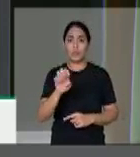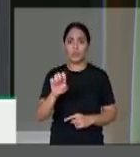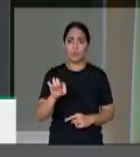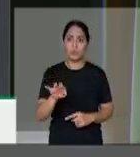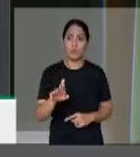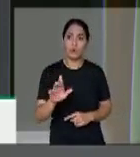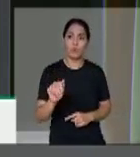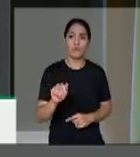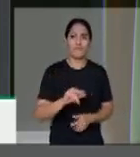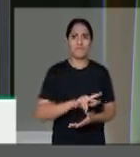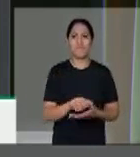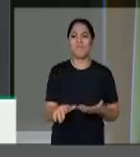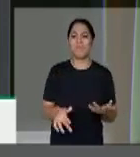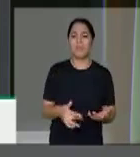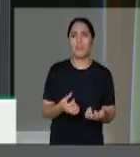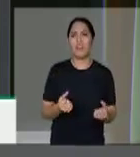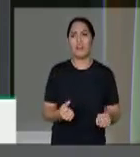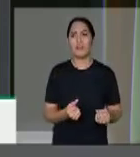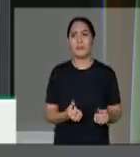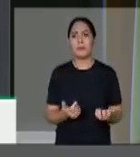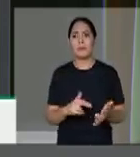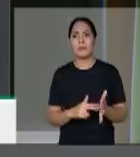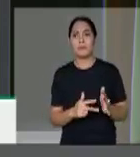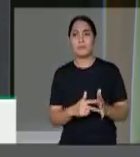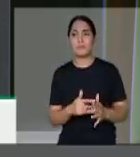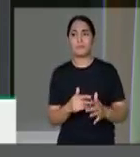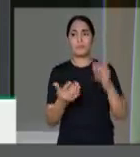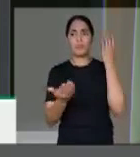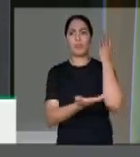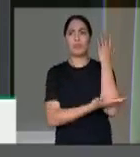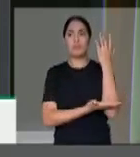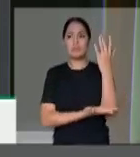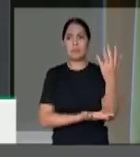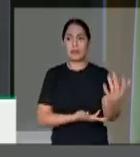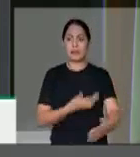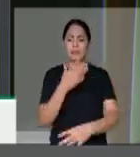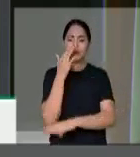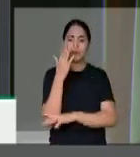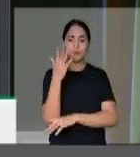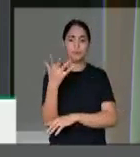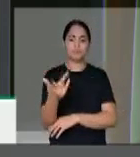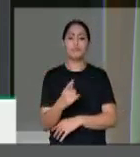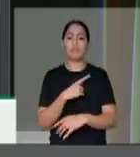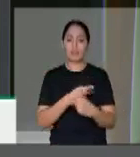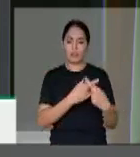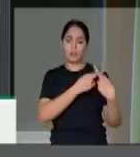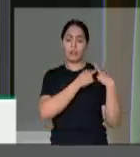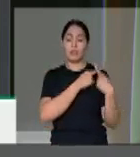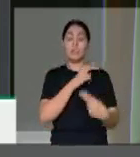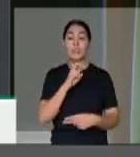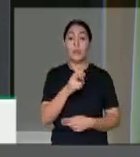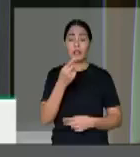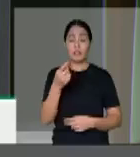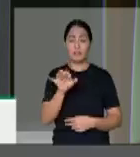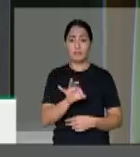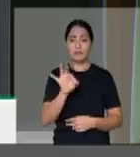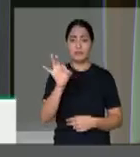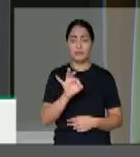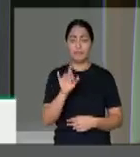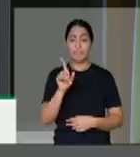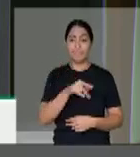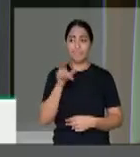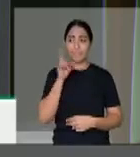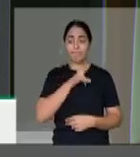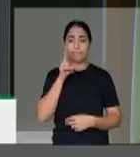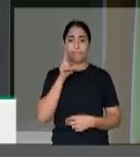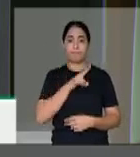bilhões de toneladas. O desmatamento foi responsável por 51% dessas emissões que agravam o